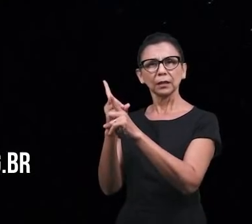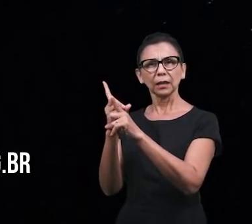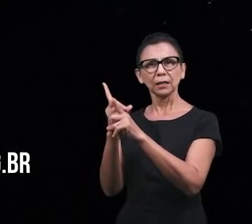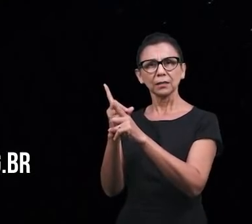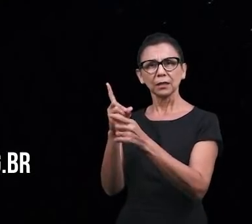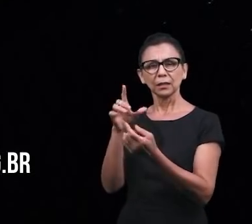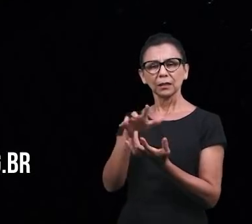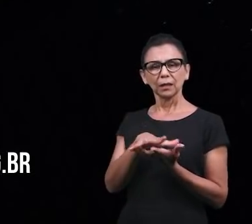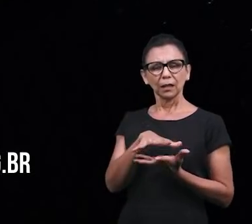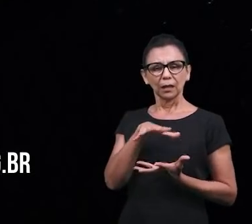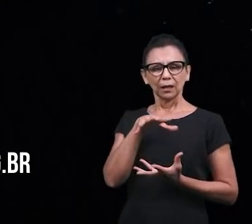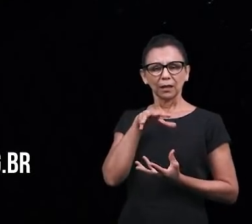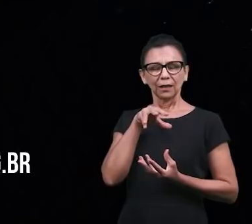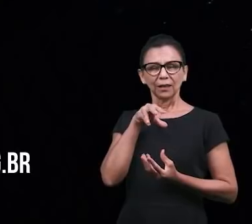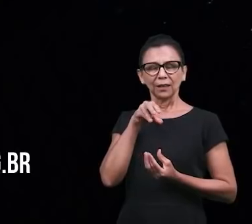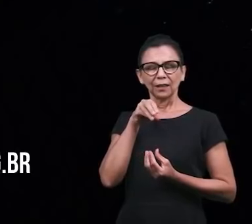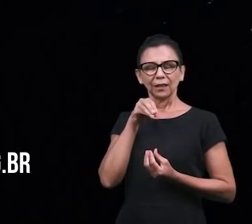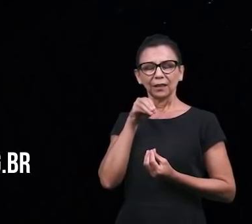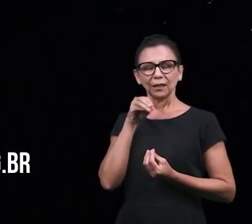Amor que aquece a